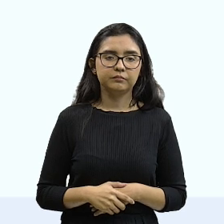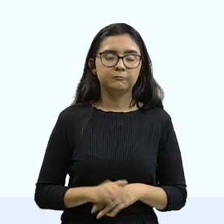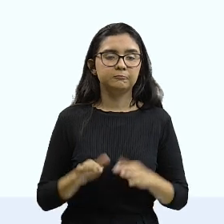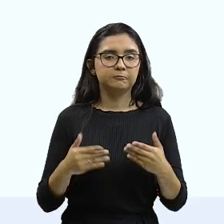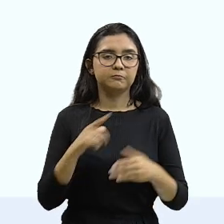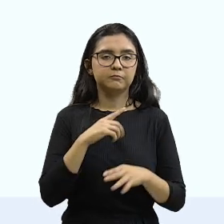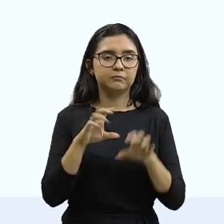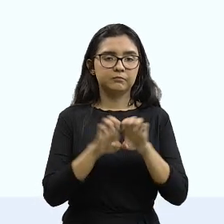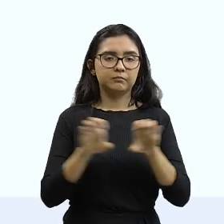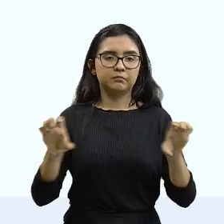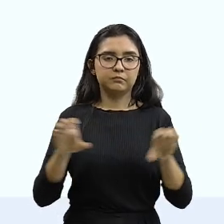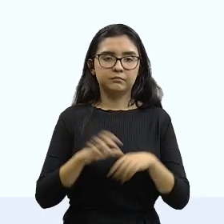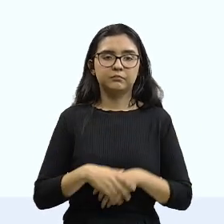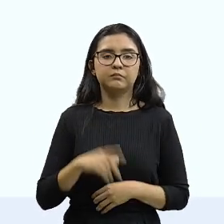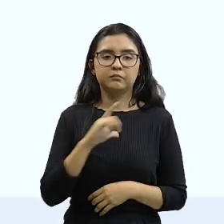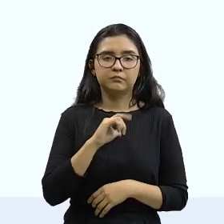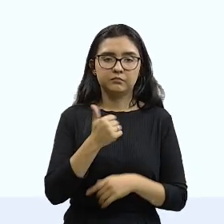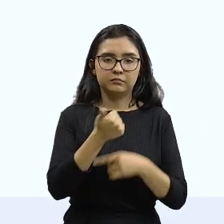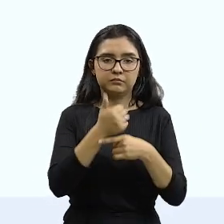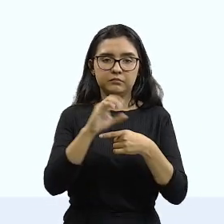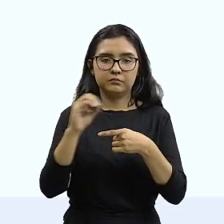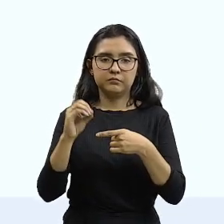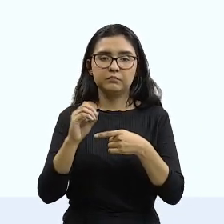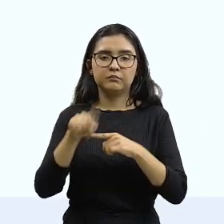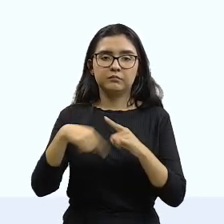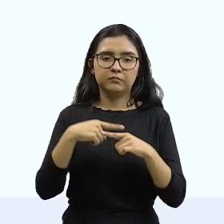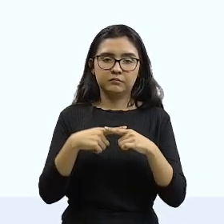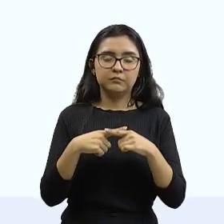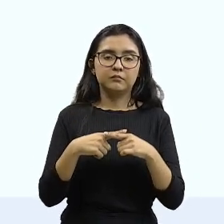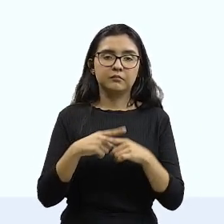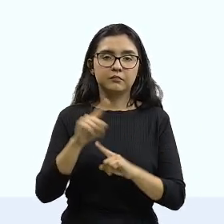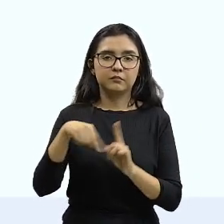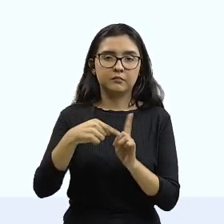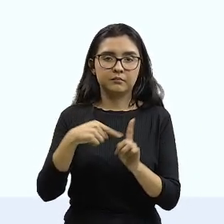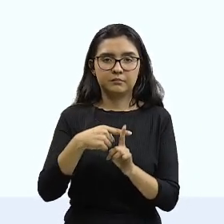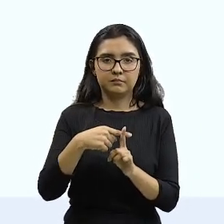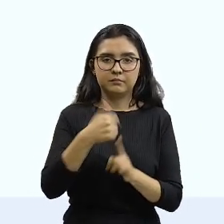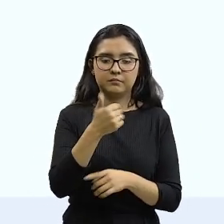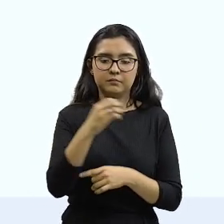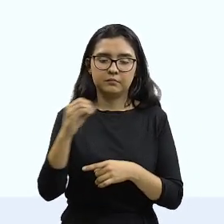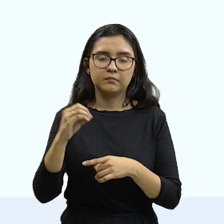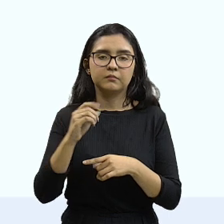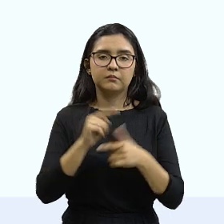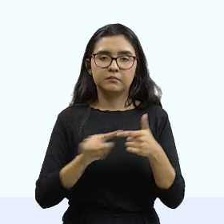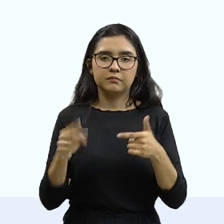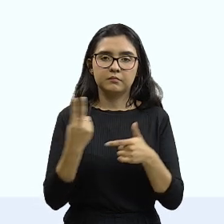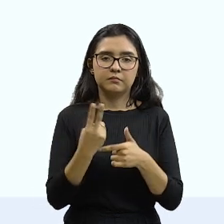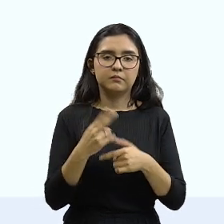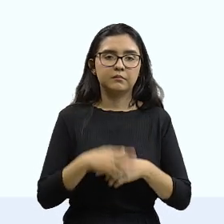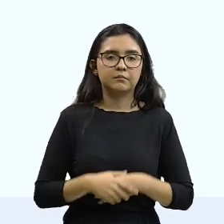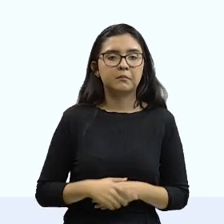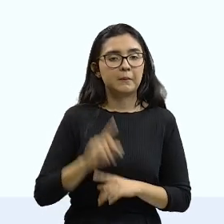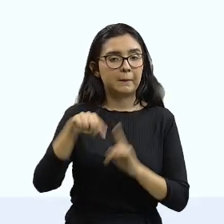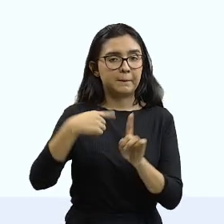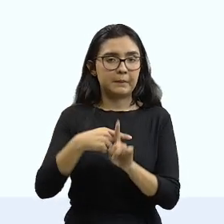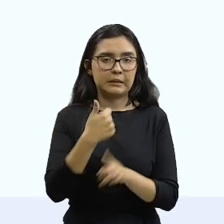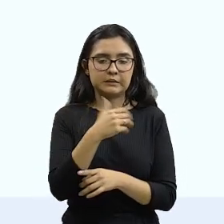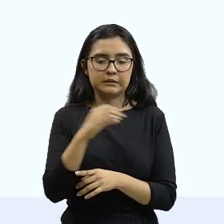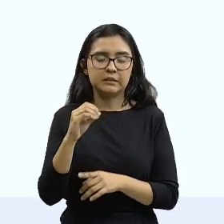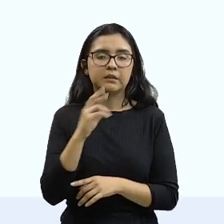Então eu vou ter 100 mais 100 dividido por 2, mais 100. 250. É